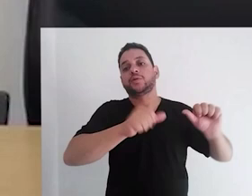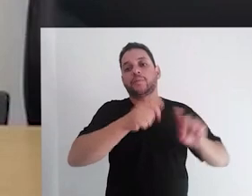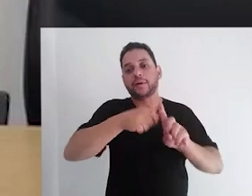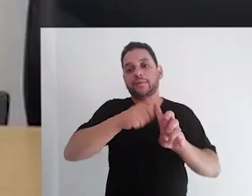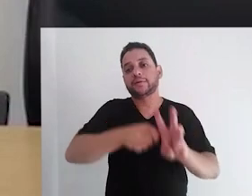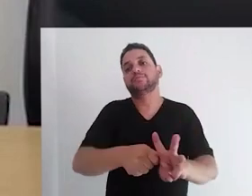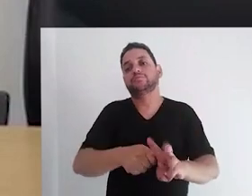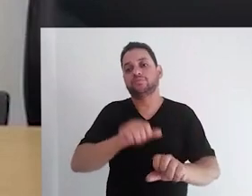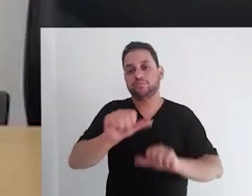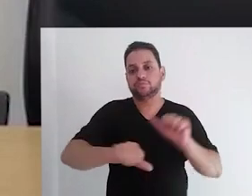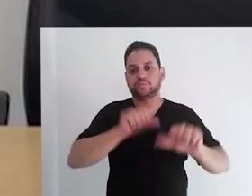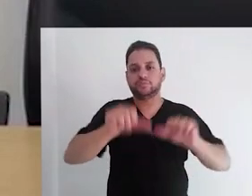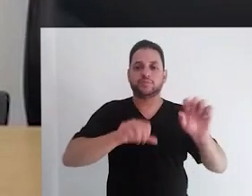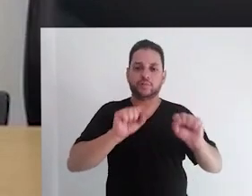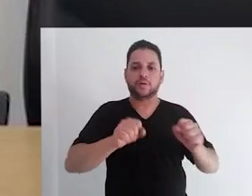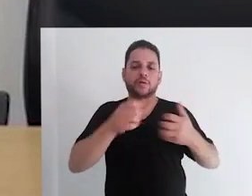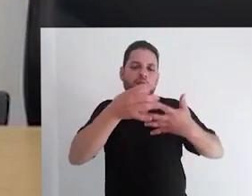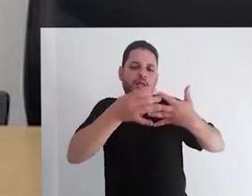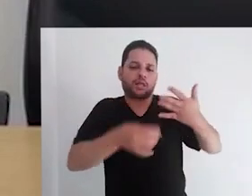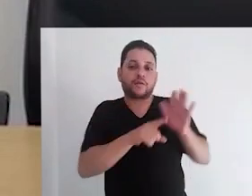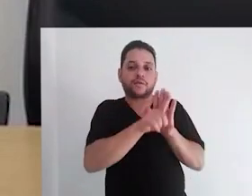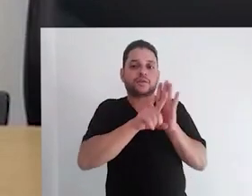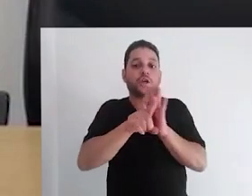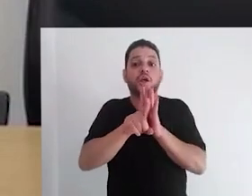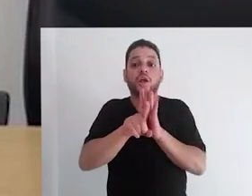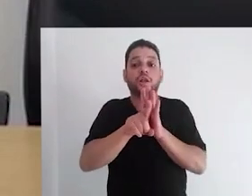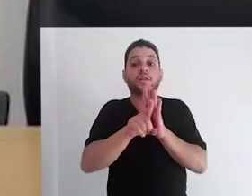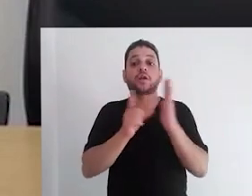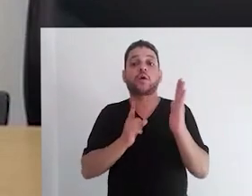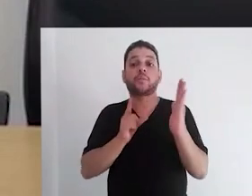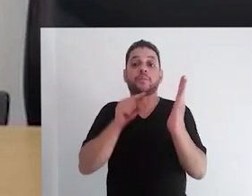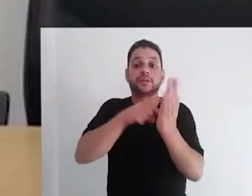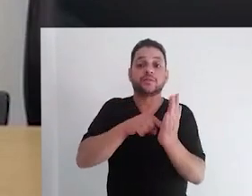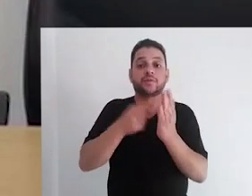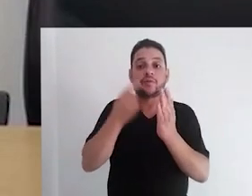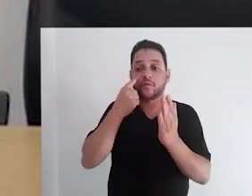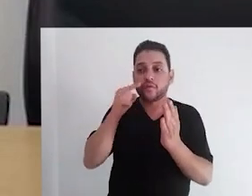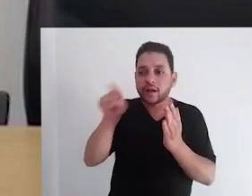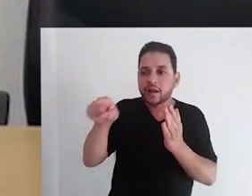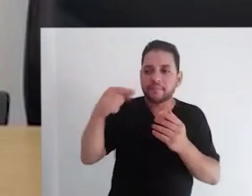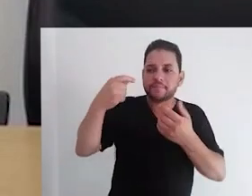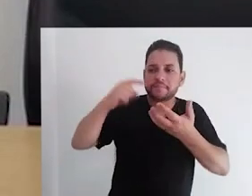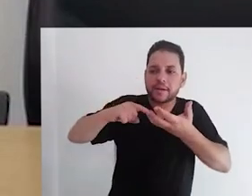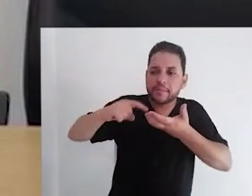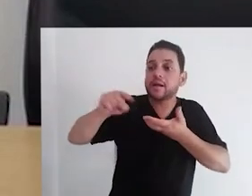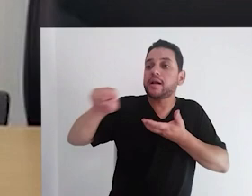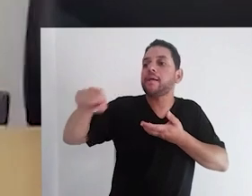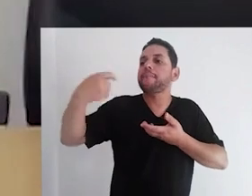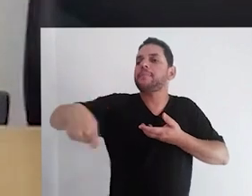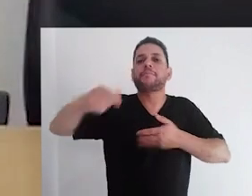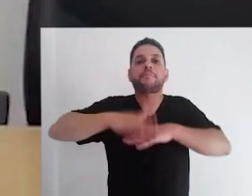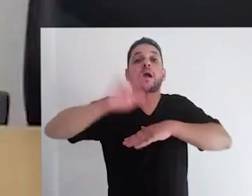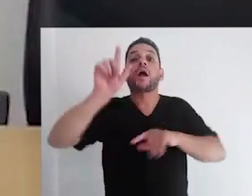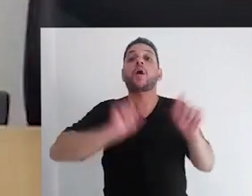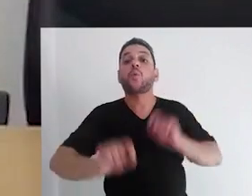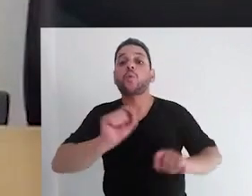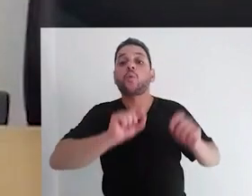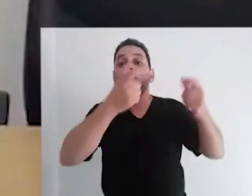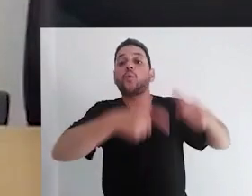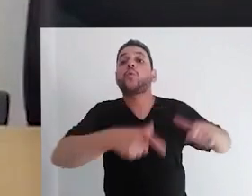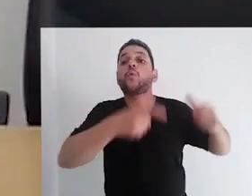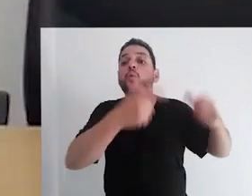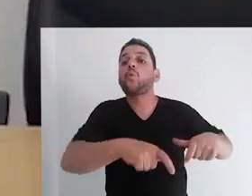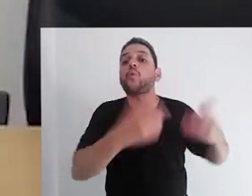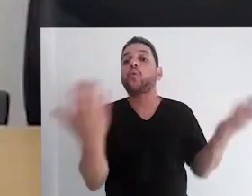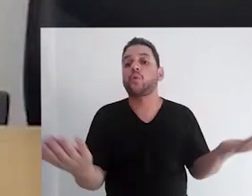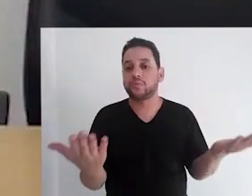sempre muito objetivo para contemplar realmente aquelas unidades que mais precisam, para proporcionar um tempo mais isonômico no tratamento